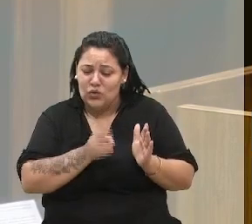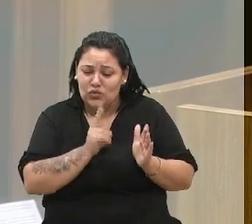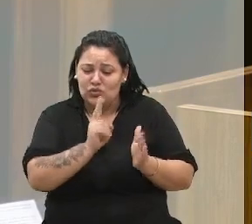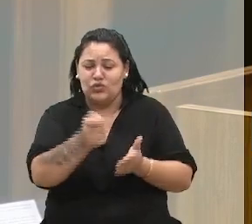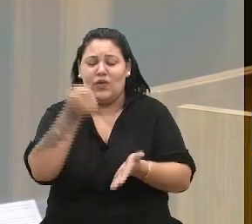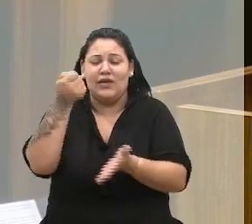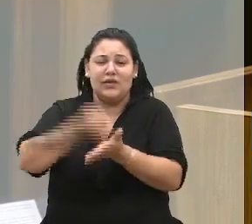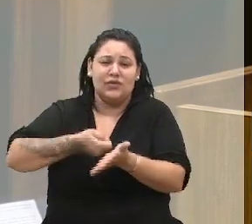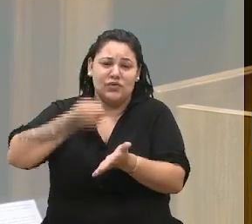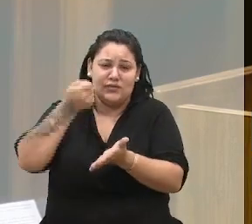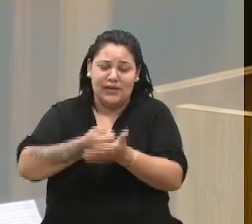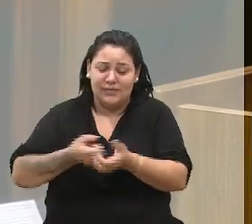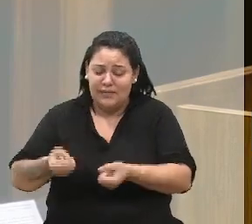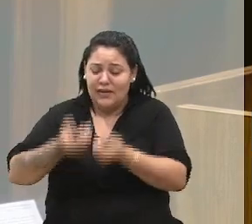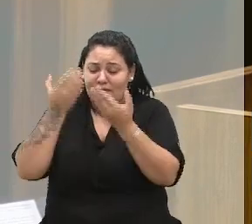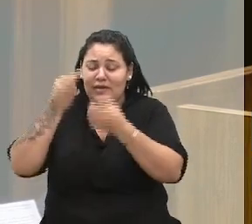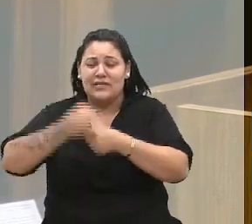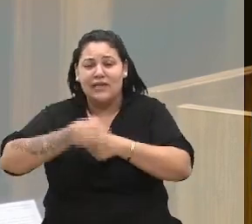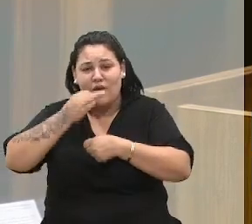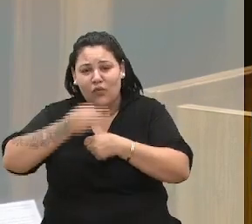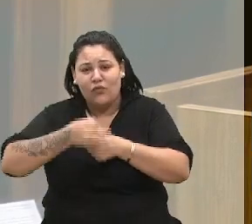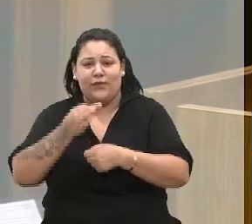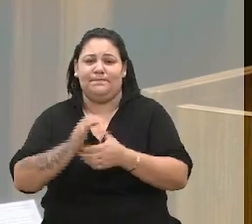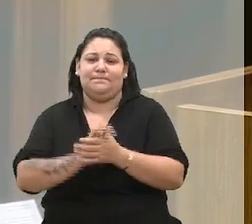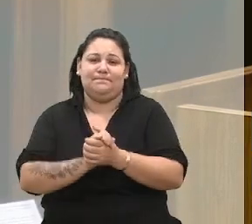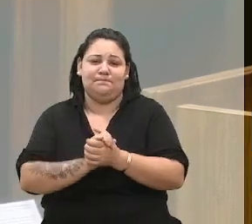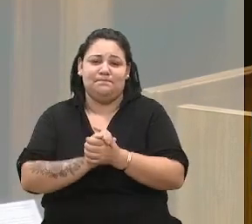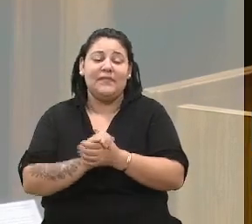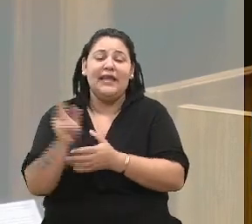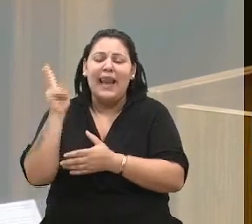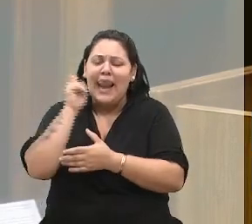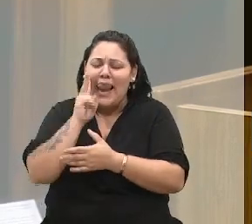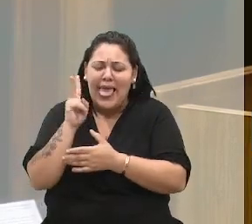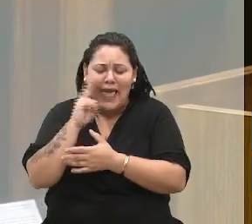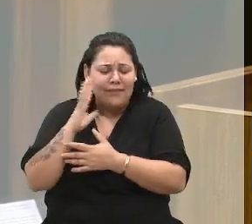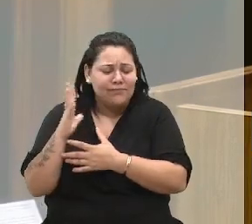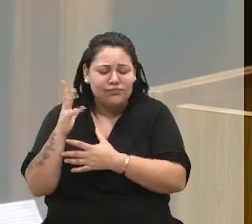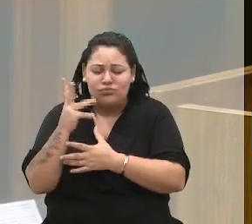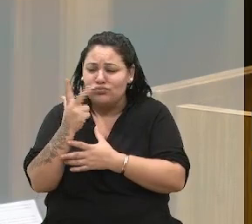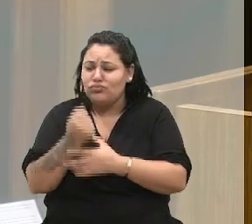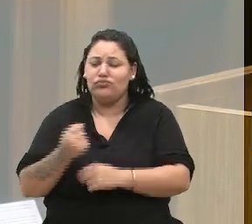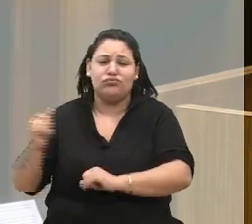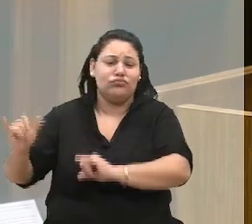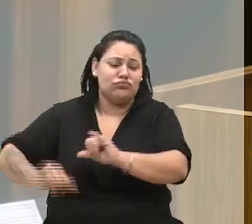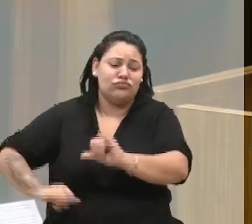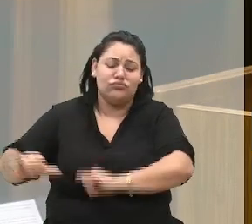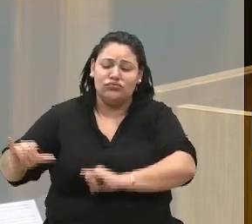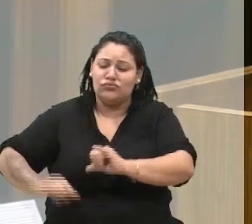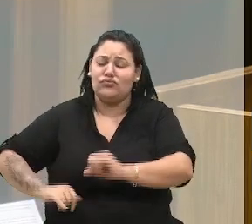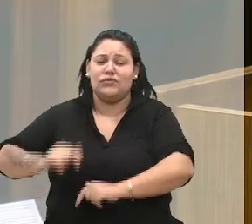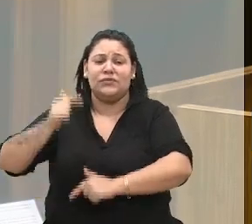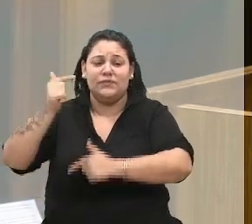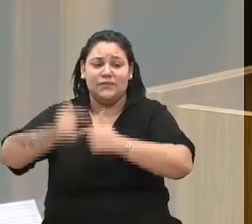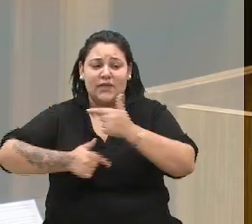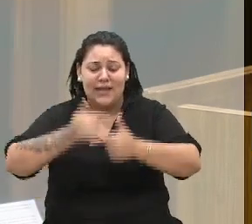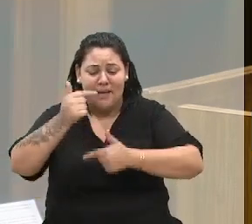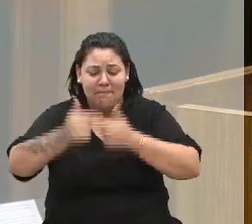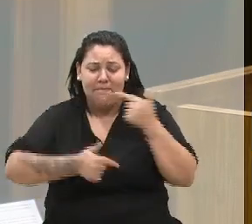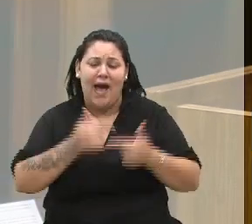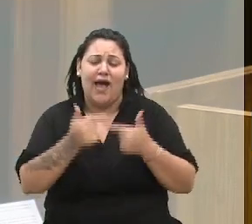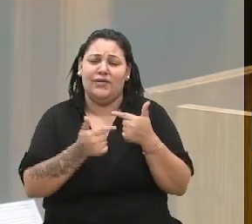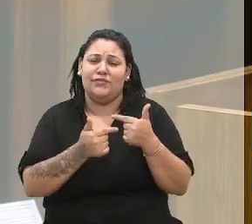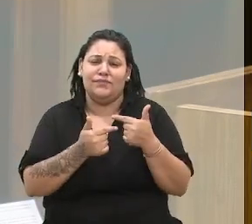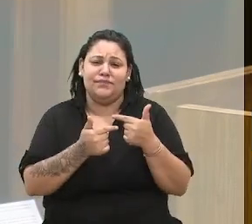lutar pela festa da uva, que relembra o sofrimento e o trabalho e o fruto e o sustento desse